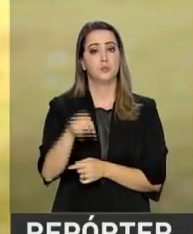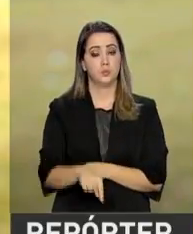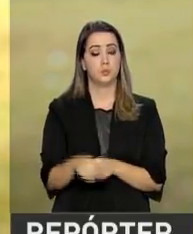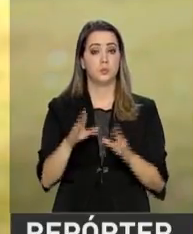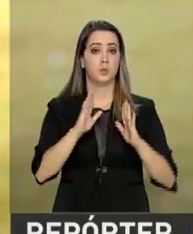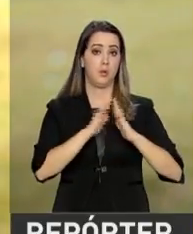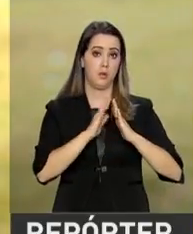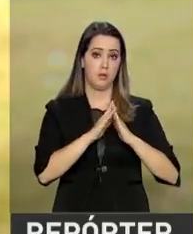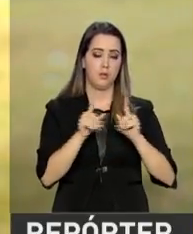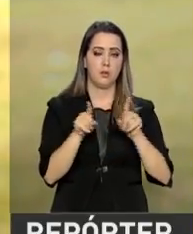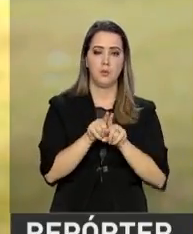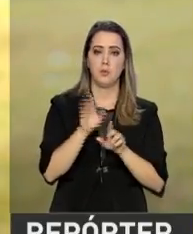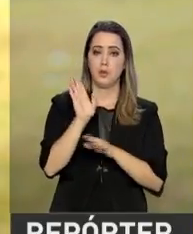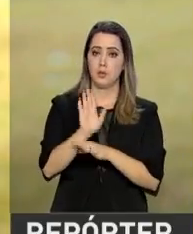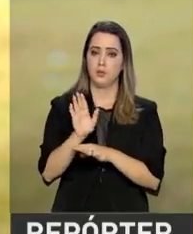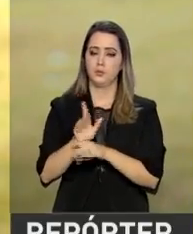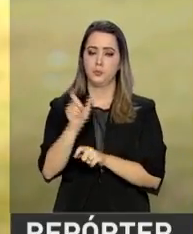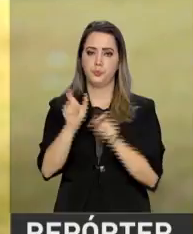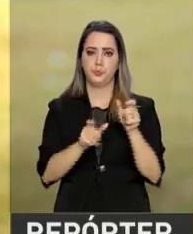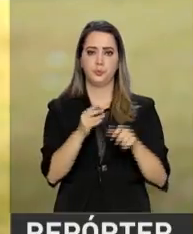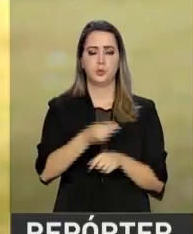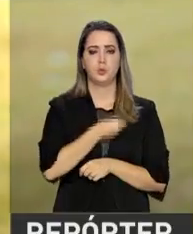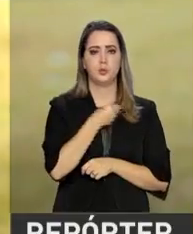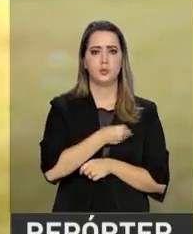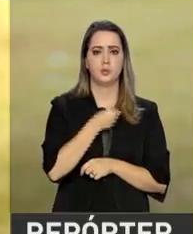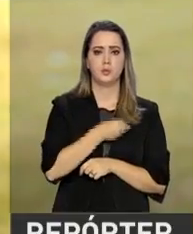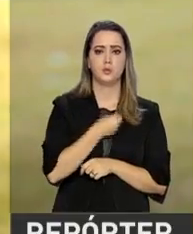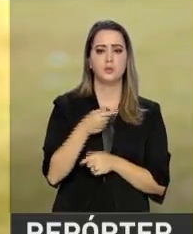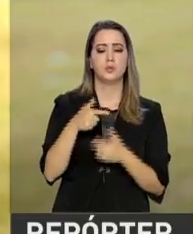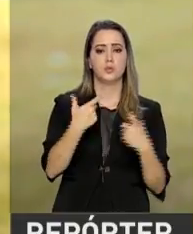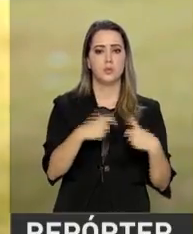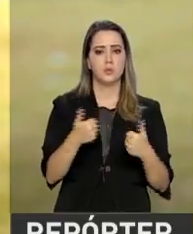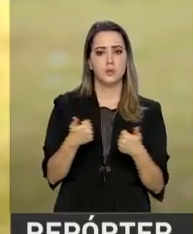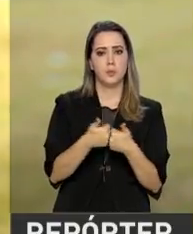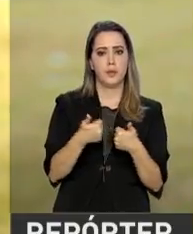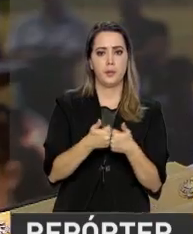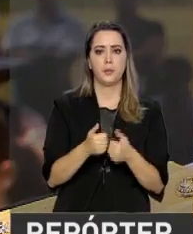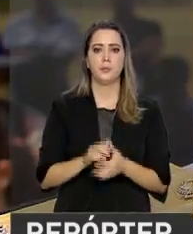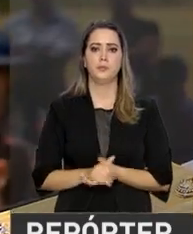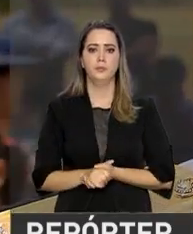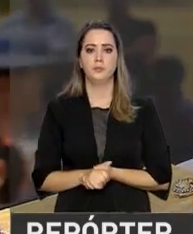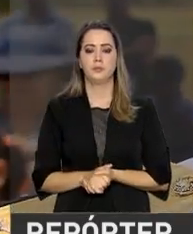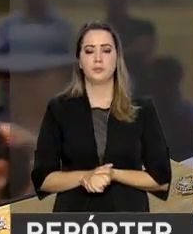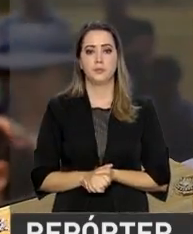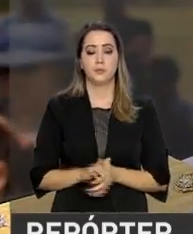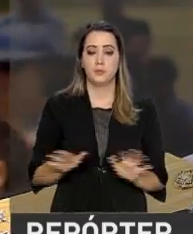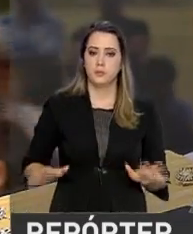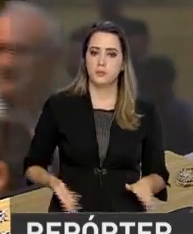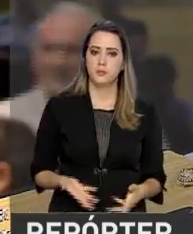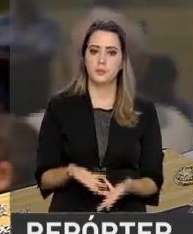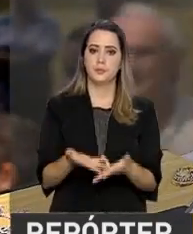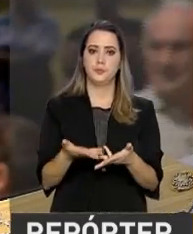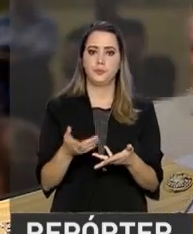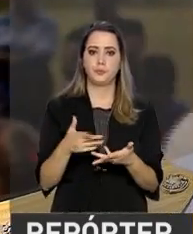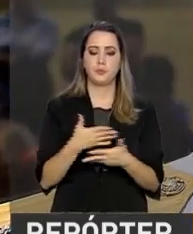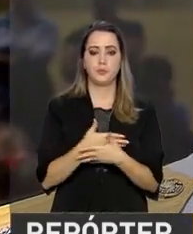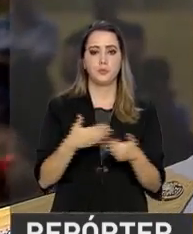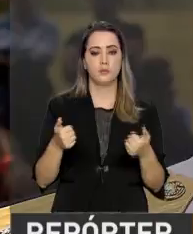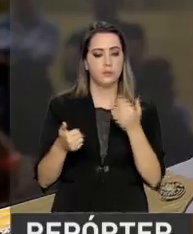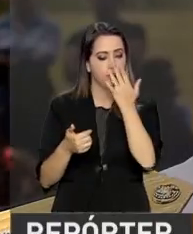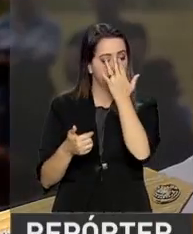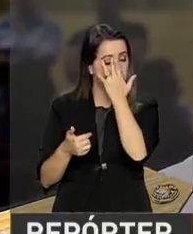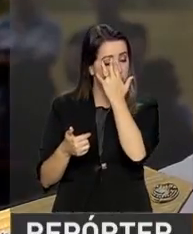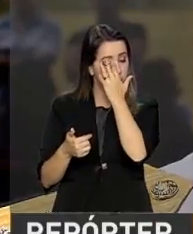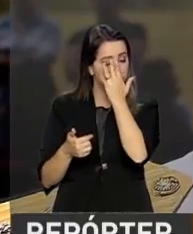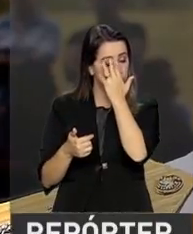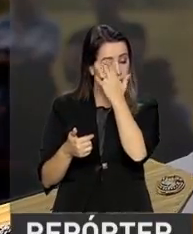a ideia é beneficiar quem vive em comunidades e regiões vizinhas. Proporcionar a eles uma melhoria na condição